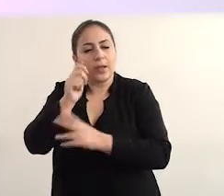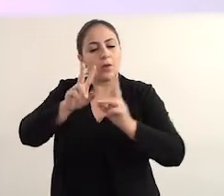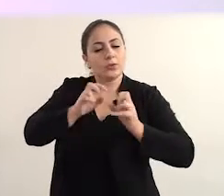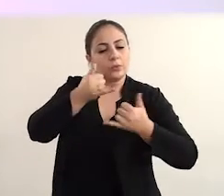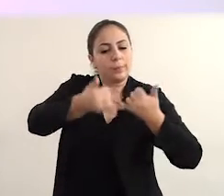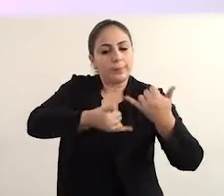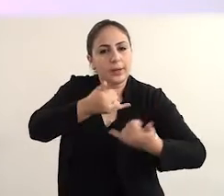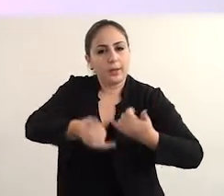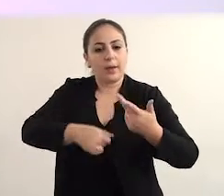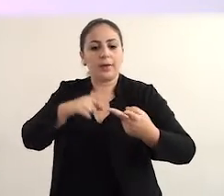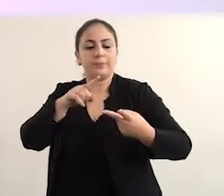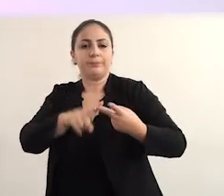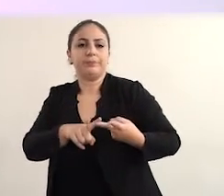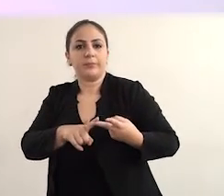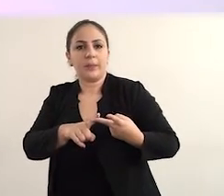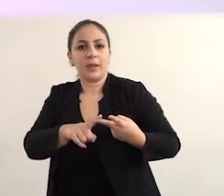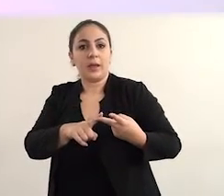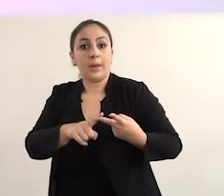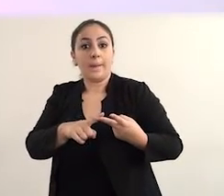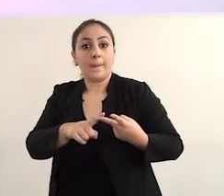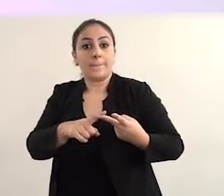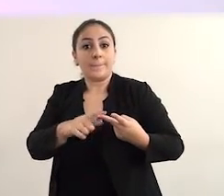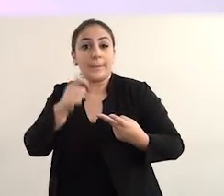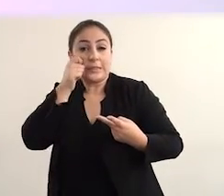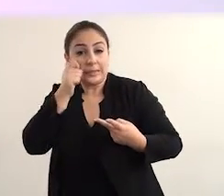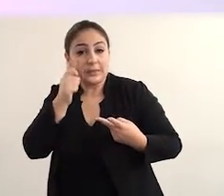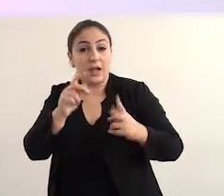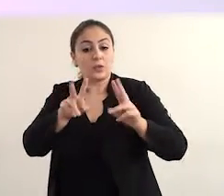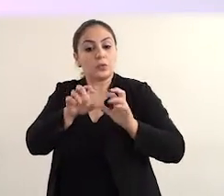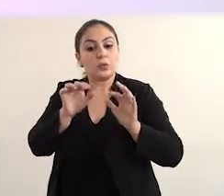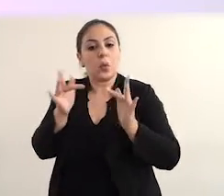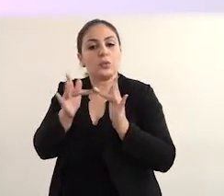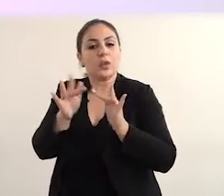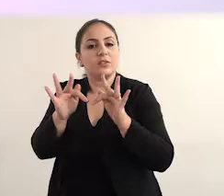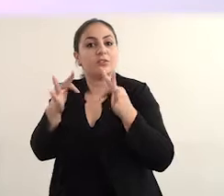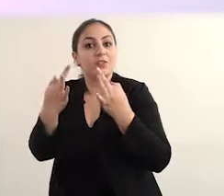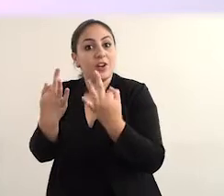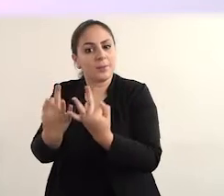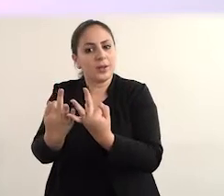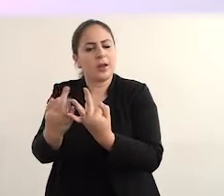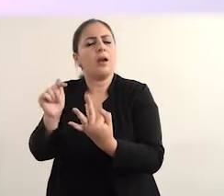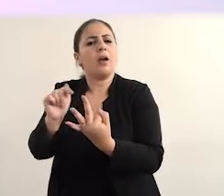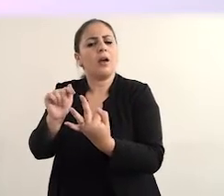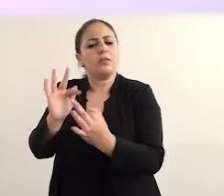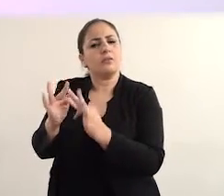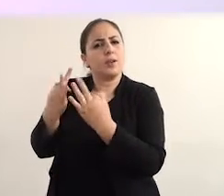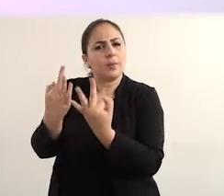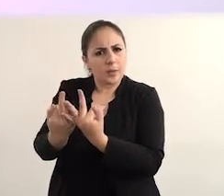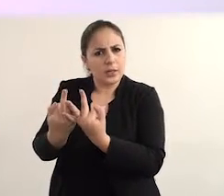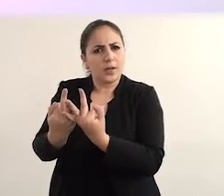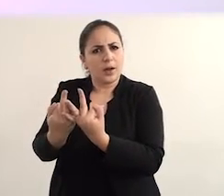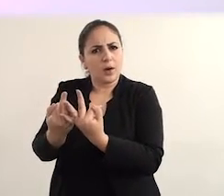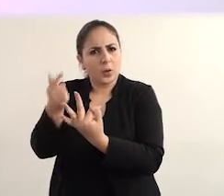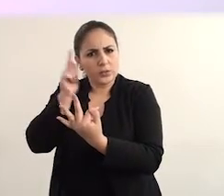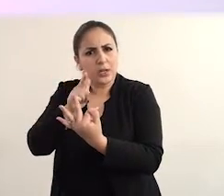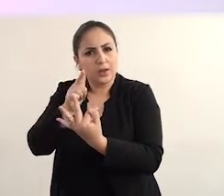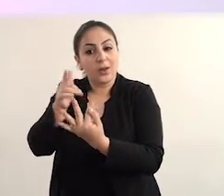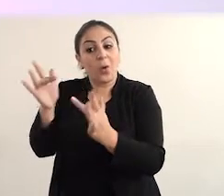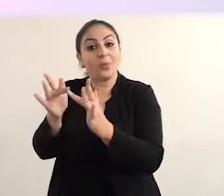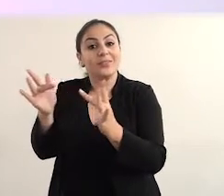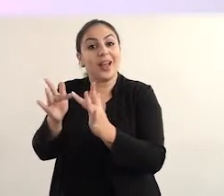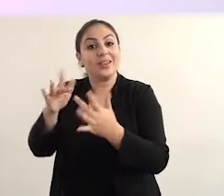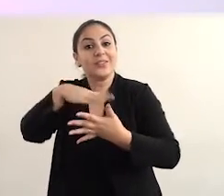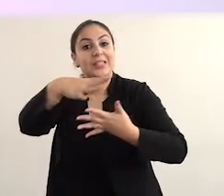brincar, vivenciar a questão da família, o estar com a família, uma família que entende ele, que fala a língua dele,